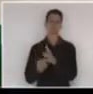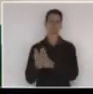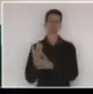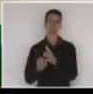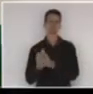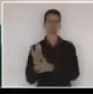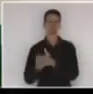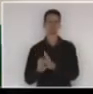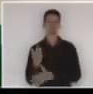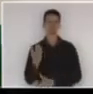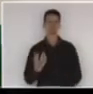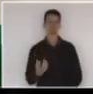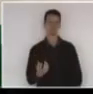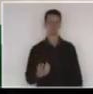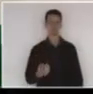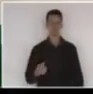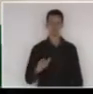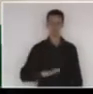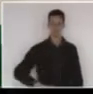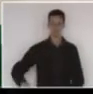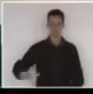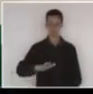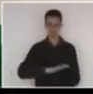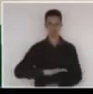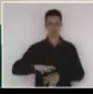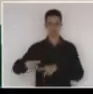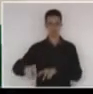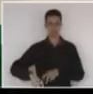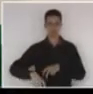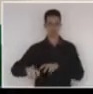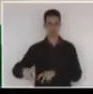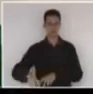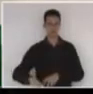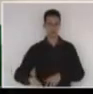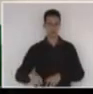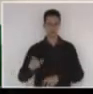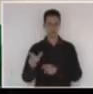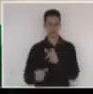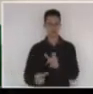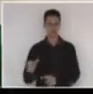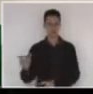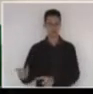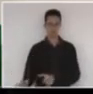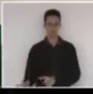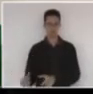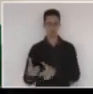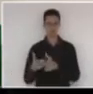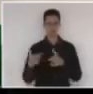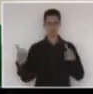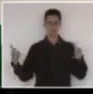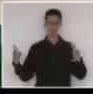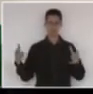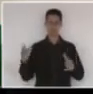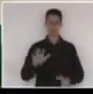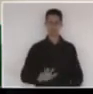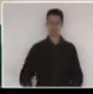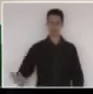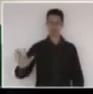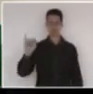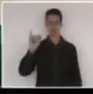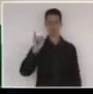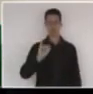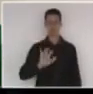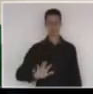13 mil pequenos agricultores ea grande maioria na nossa região do alto vale do itajaí